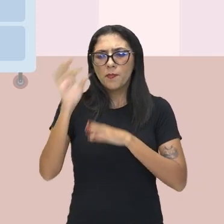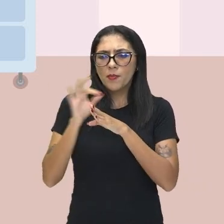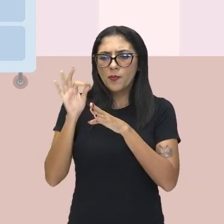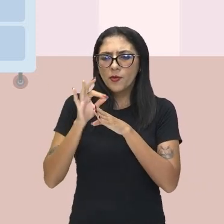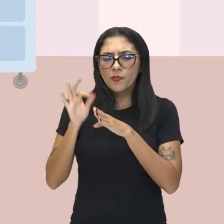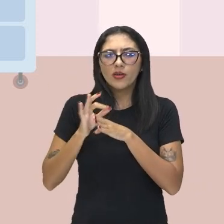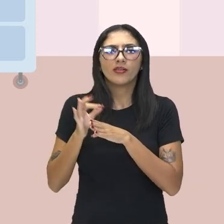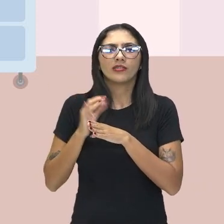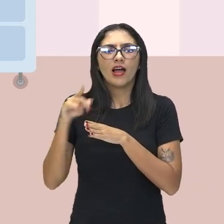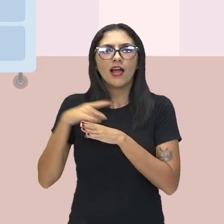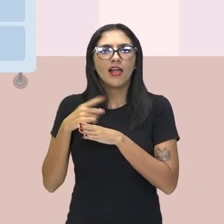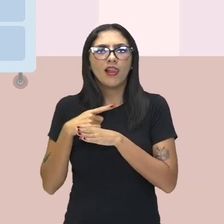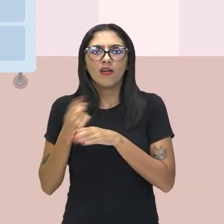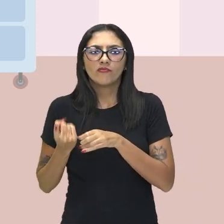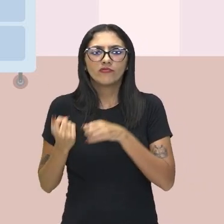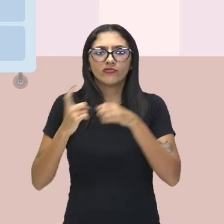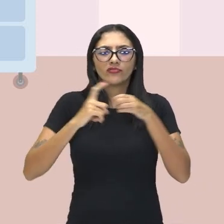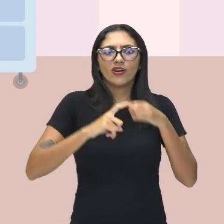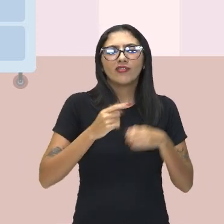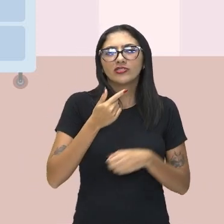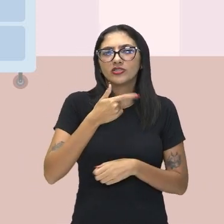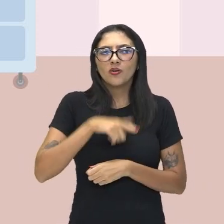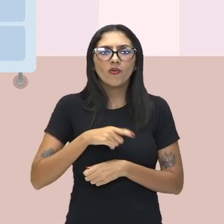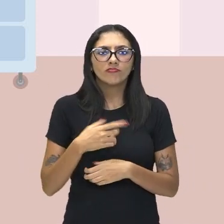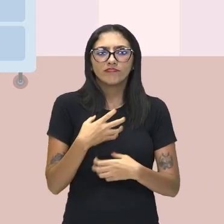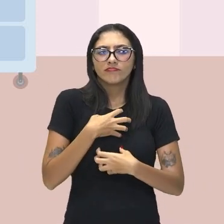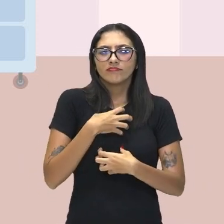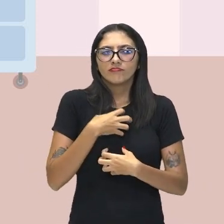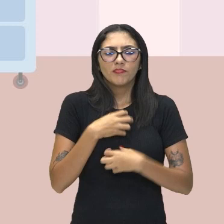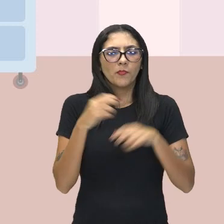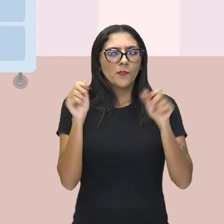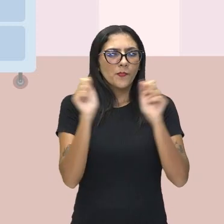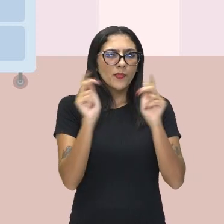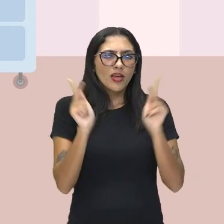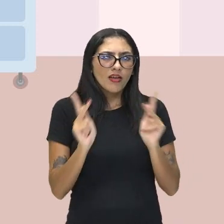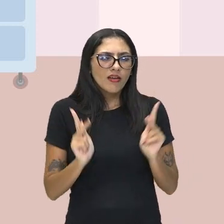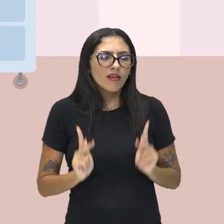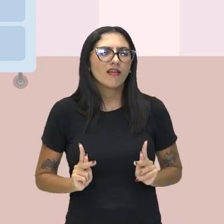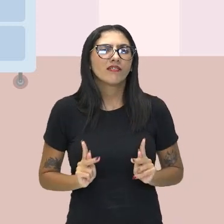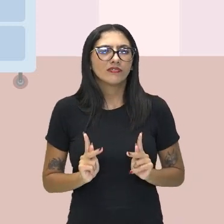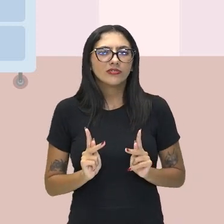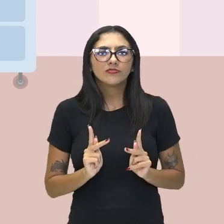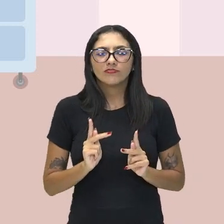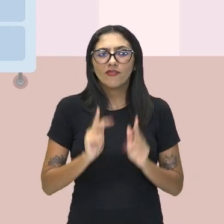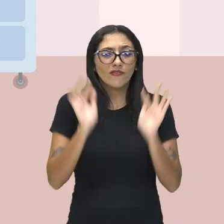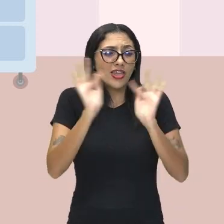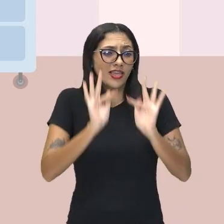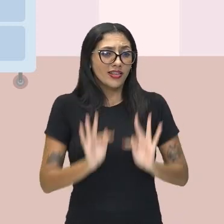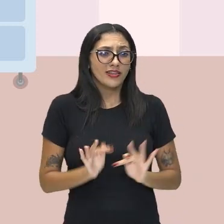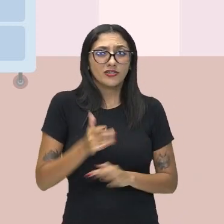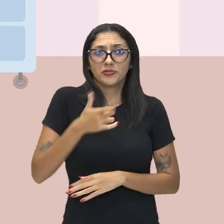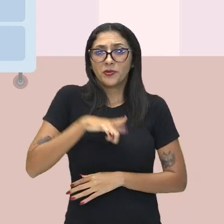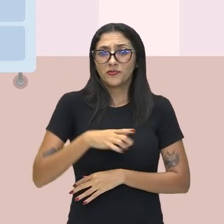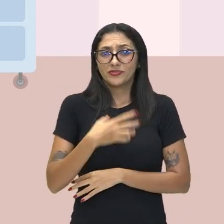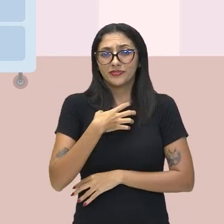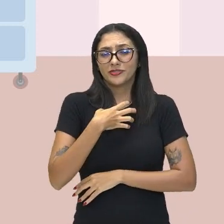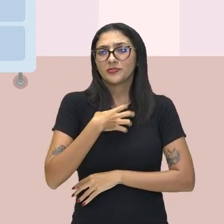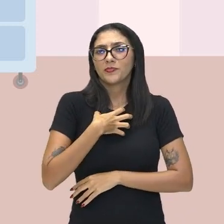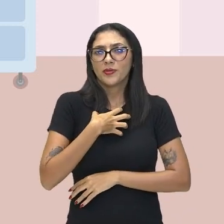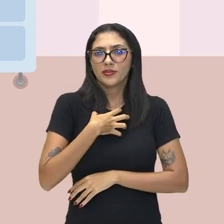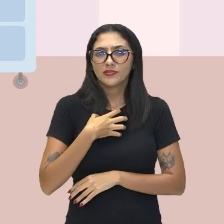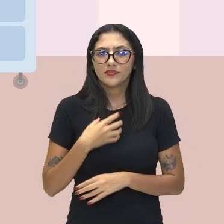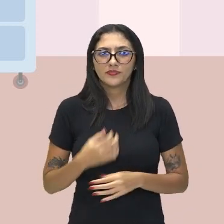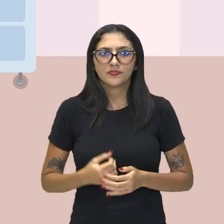ela restaura, né, a sua harmonia de viver feliz, né, a harmonia em sua volta, vive feliz. Ali, a